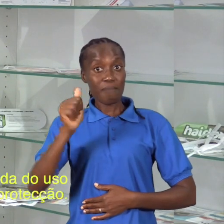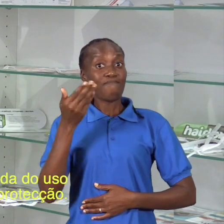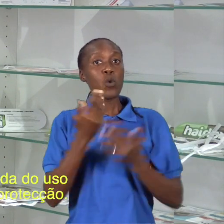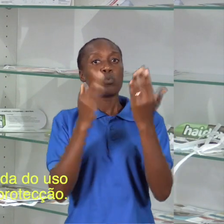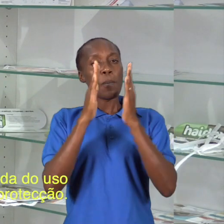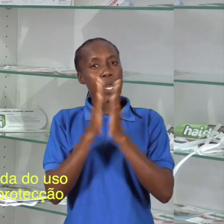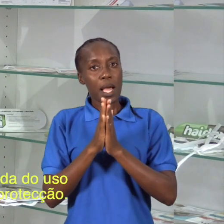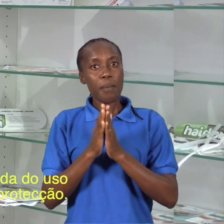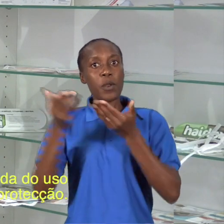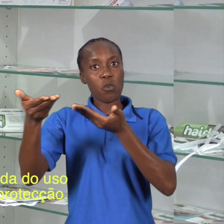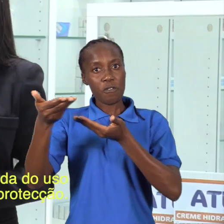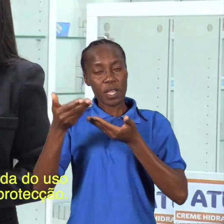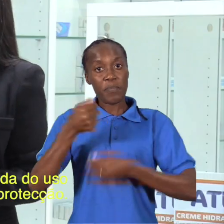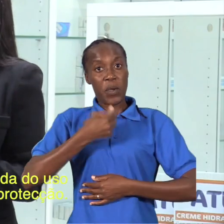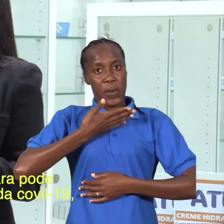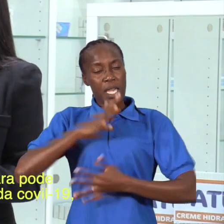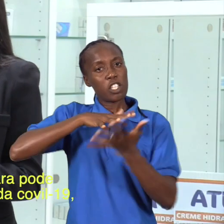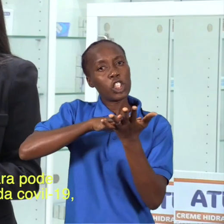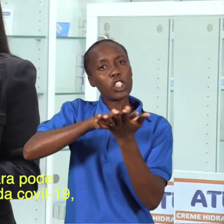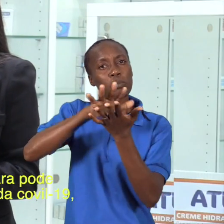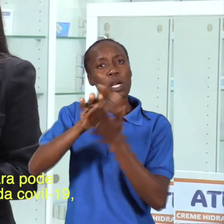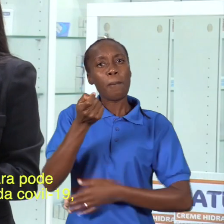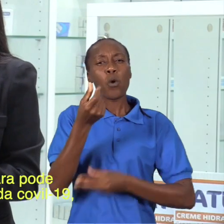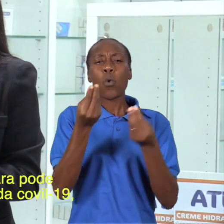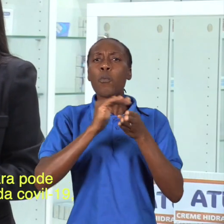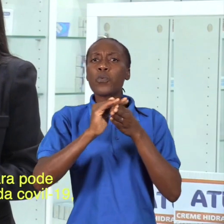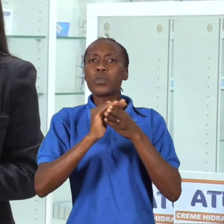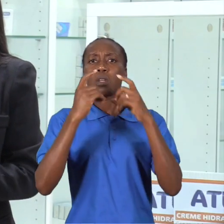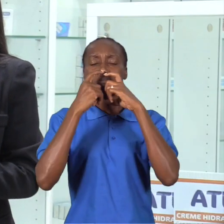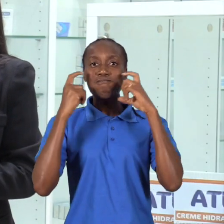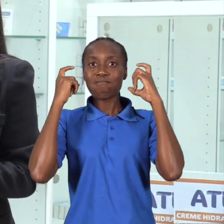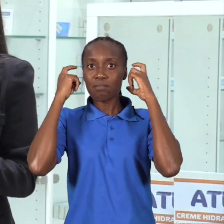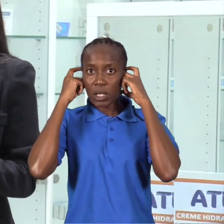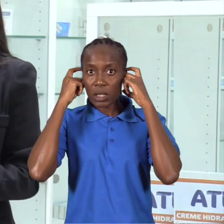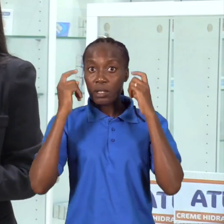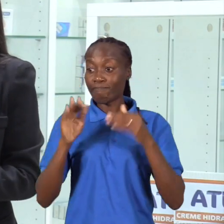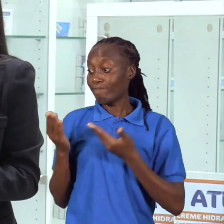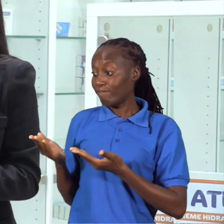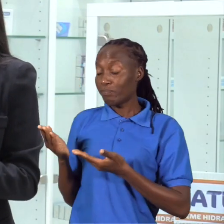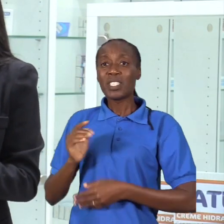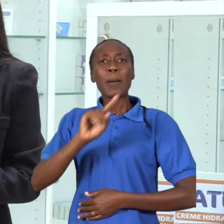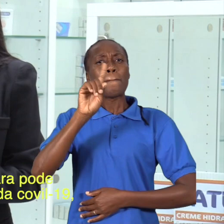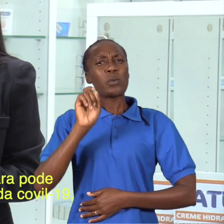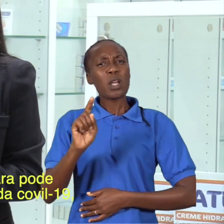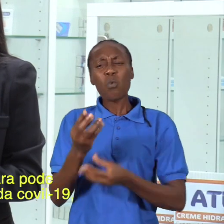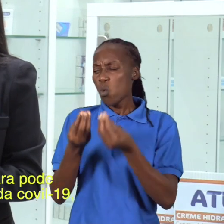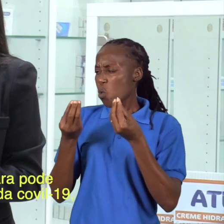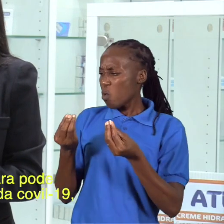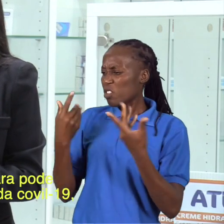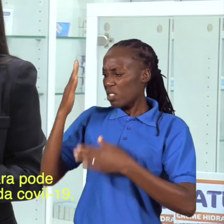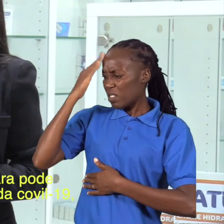do uso correto das máscaras. Bom, doutora, nós sabemos que o uso das máscaras pode ajudar